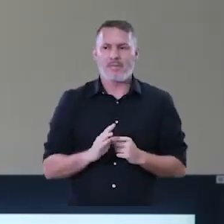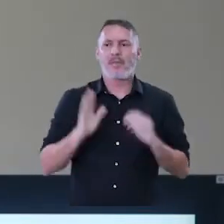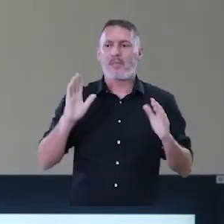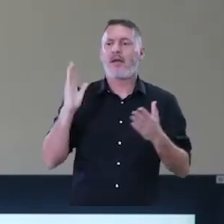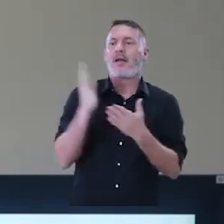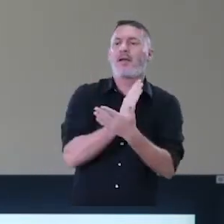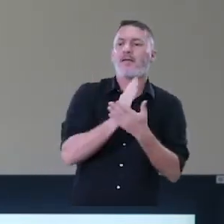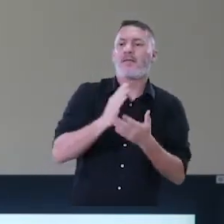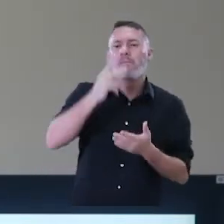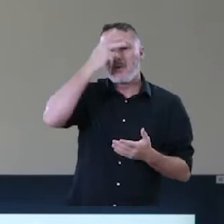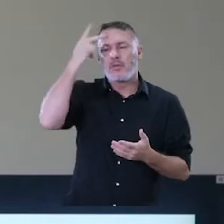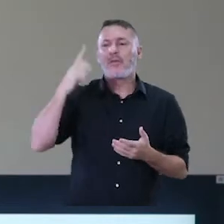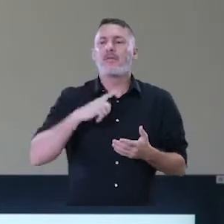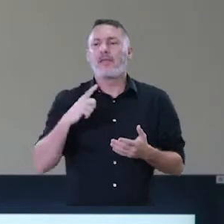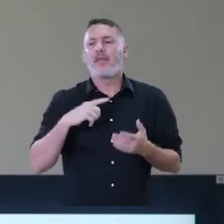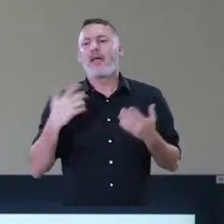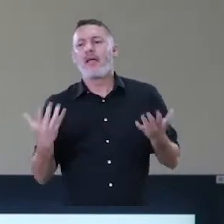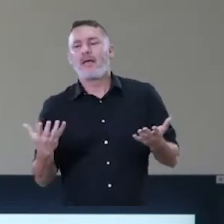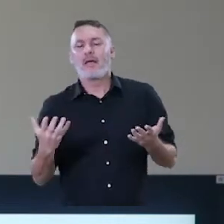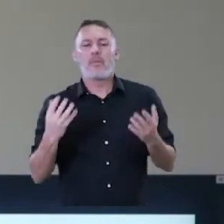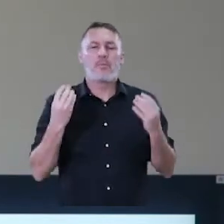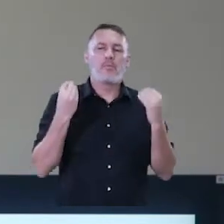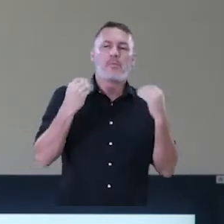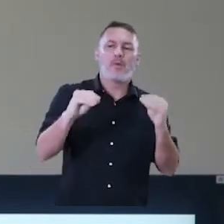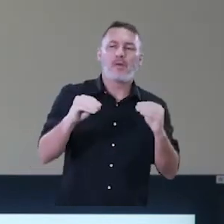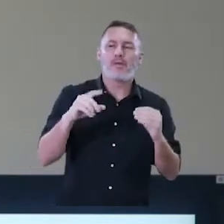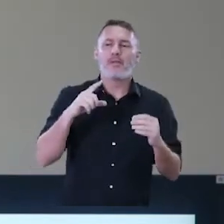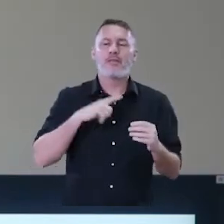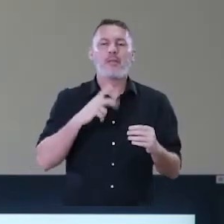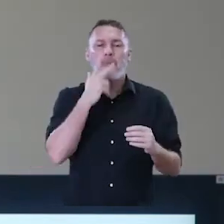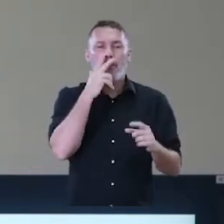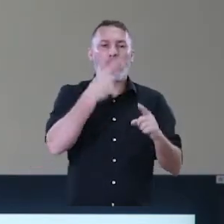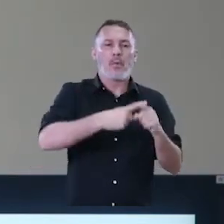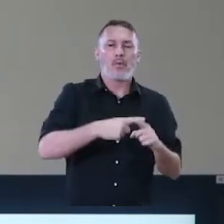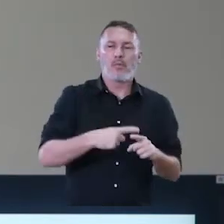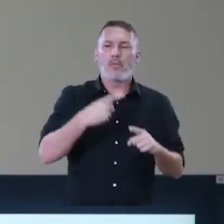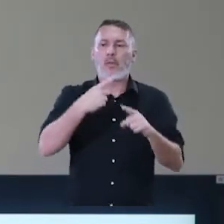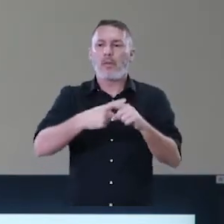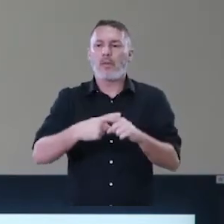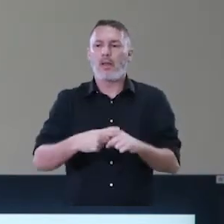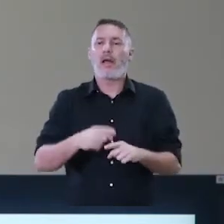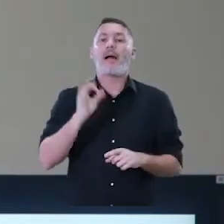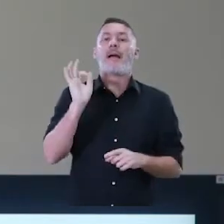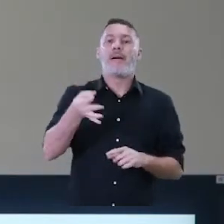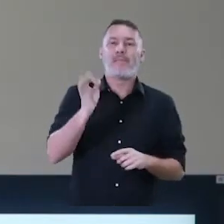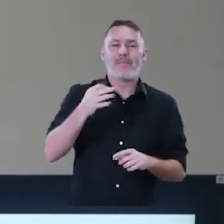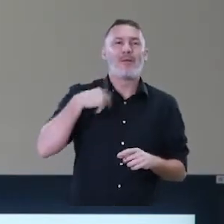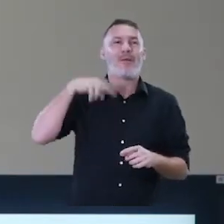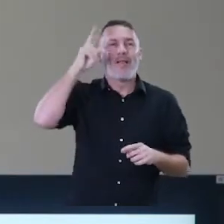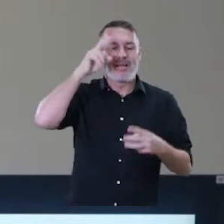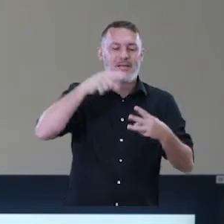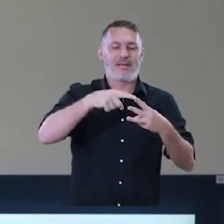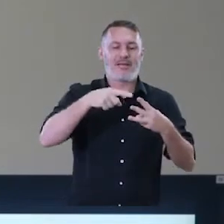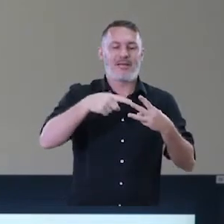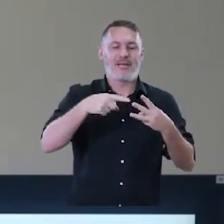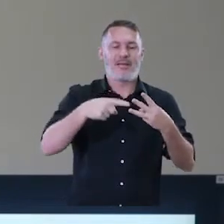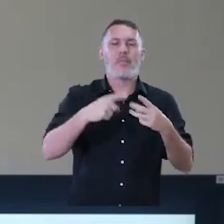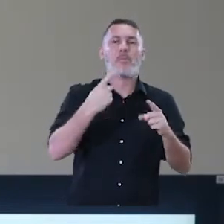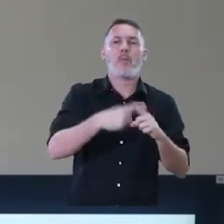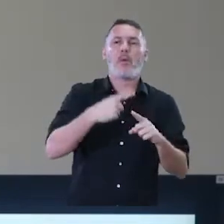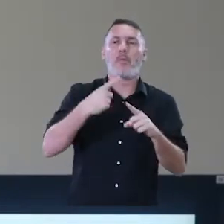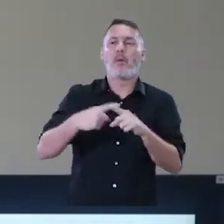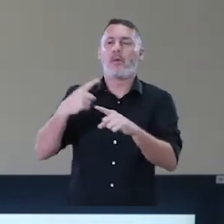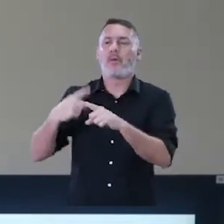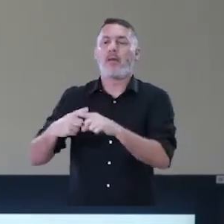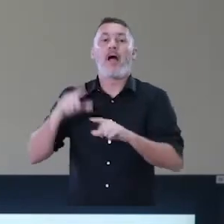Aí o aluno ele é acostumado gosta da série Os 13 Porquês. Beleza, vou colocar os 13 porquês.